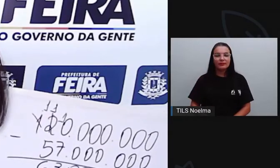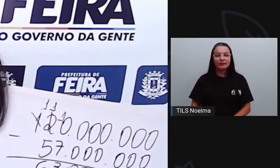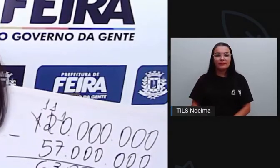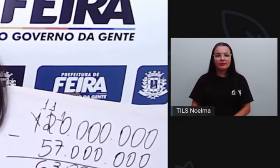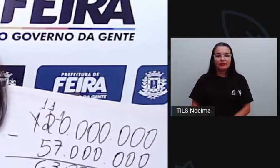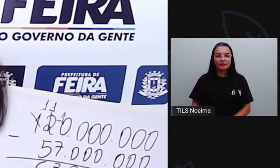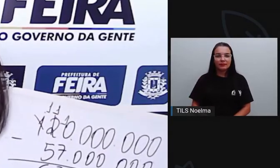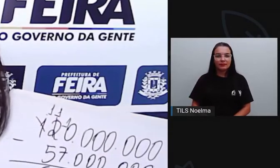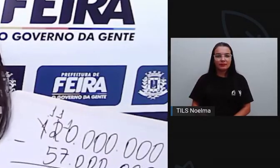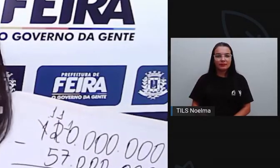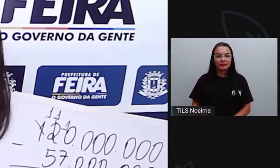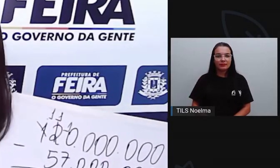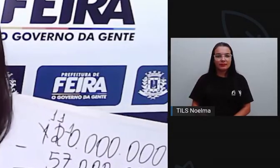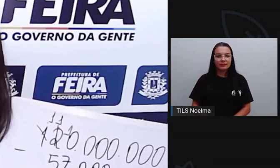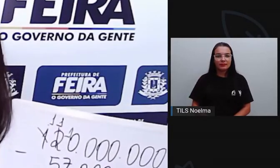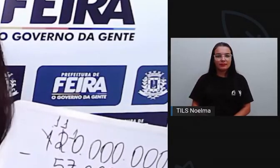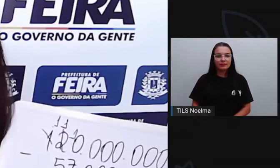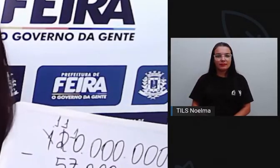soltar aí o slide.